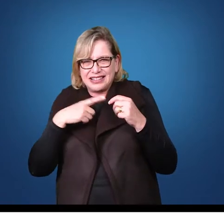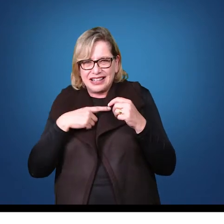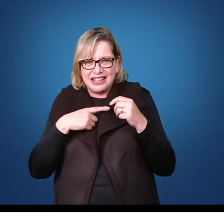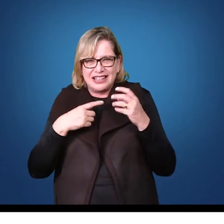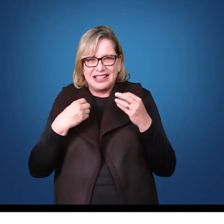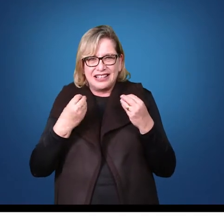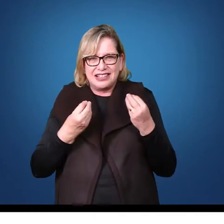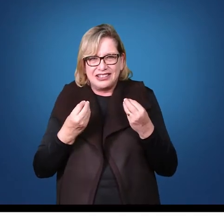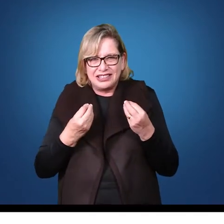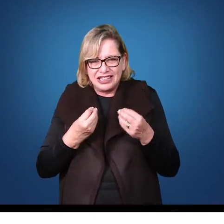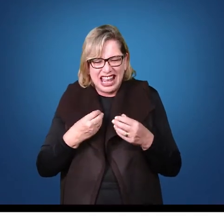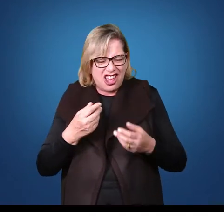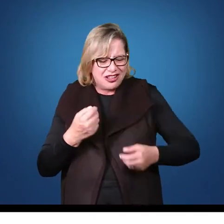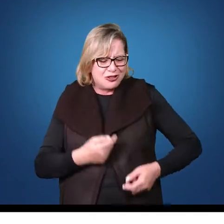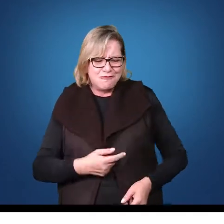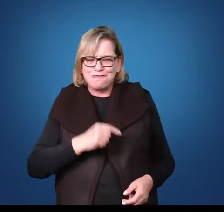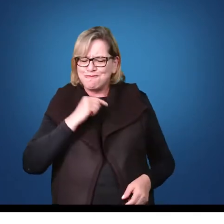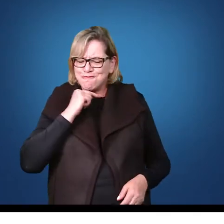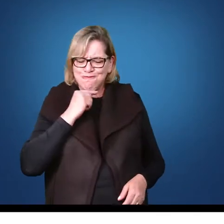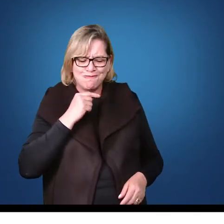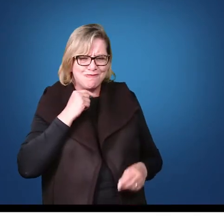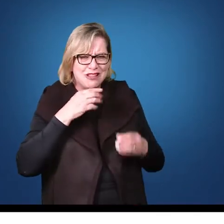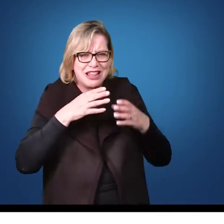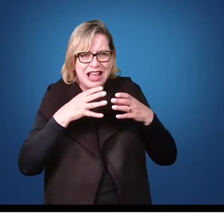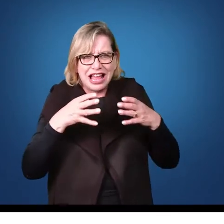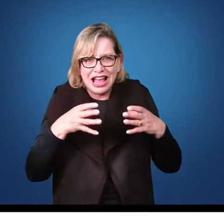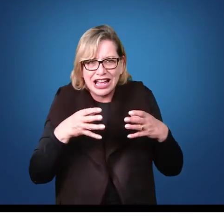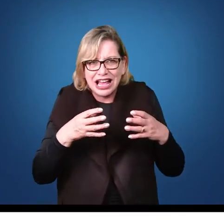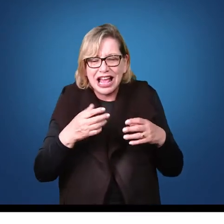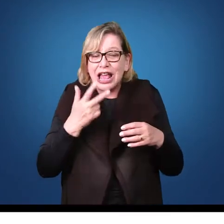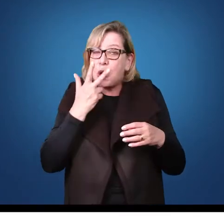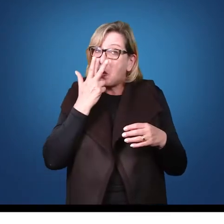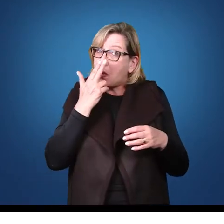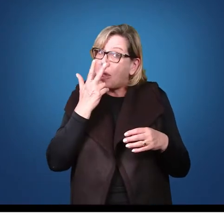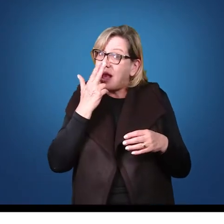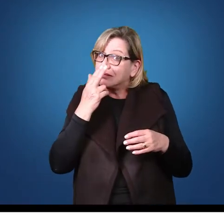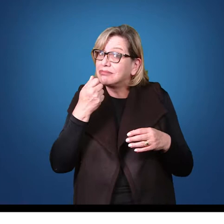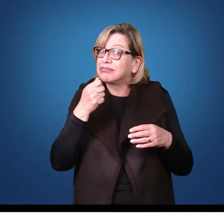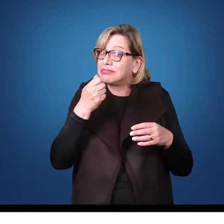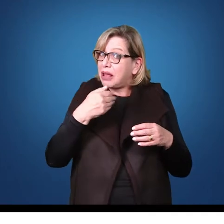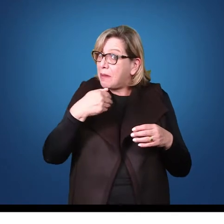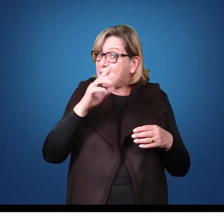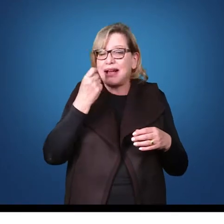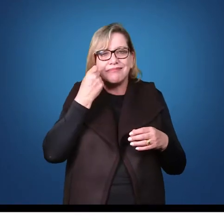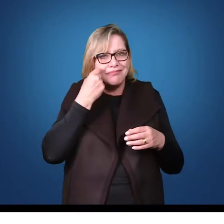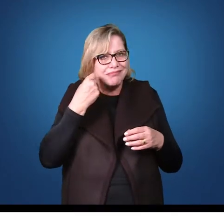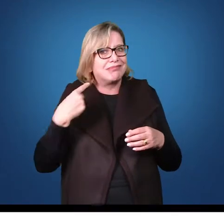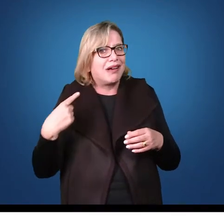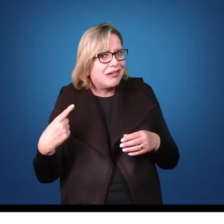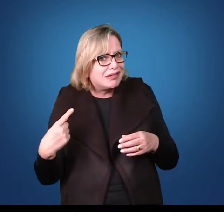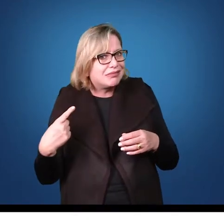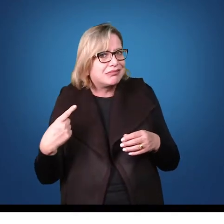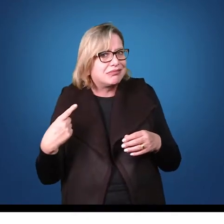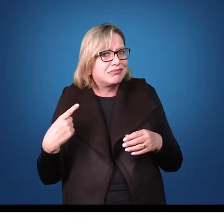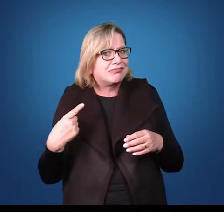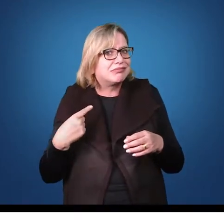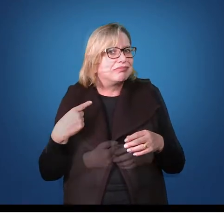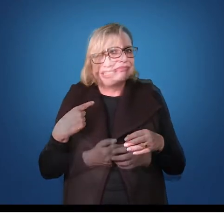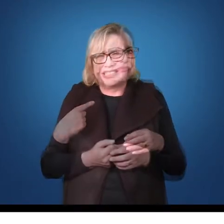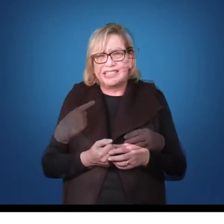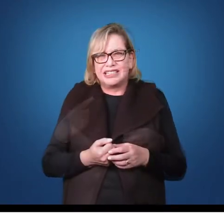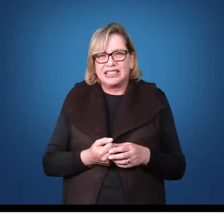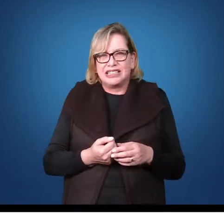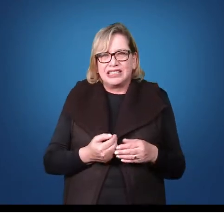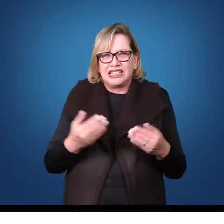Ai, nada desse rabanete sai. Eu acho que tá precisando até de mais gatos, sabia?